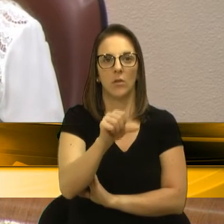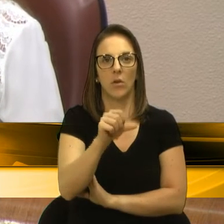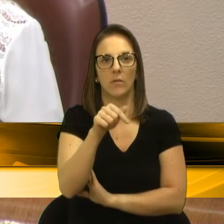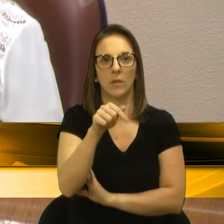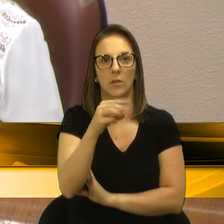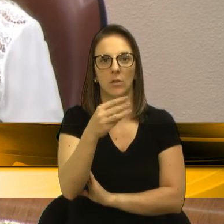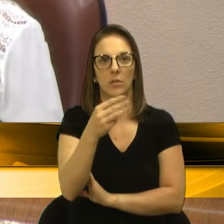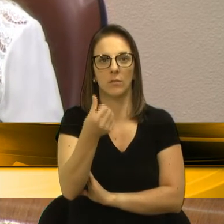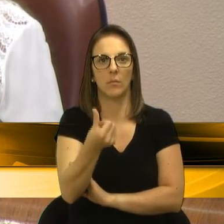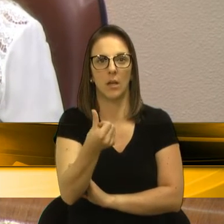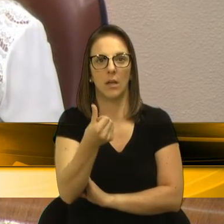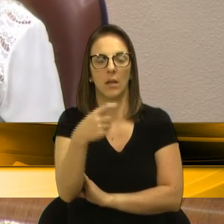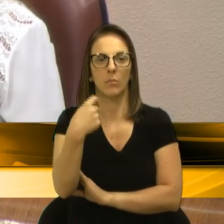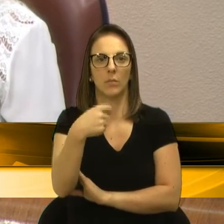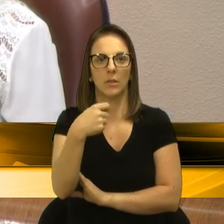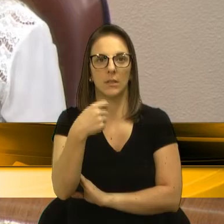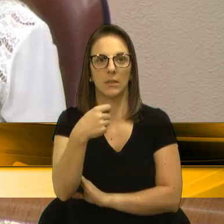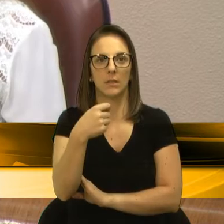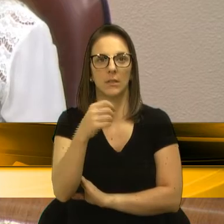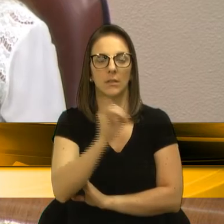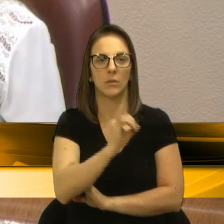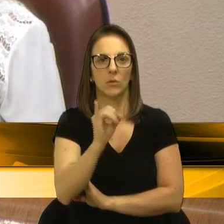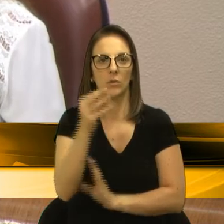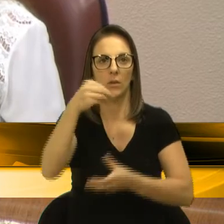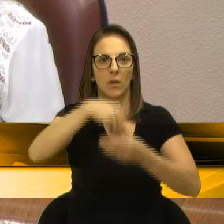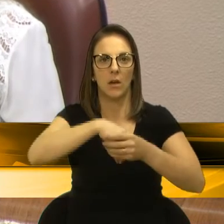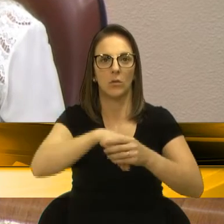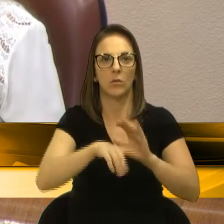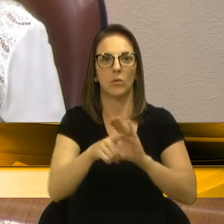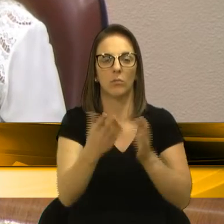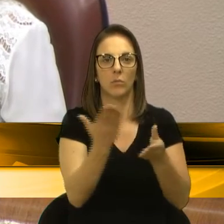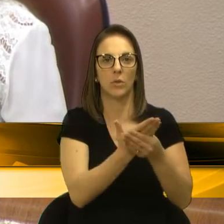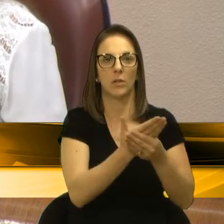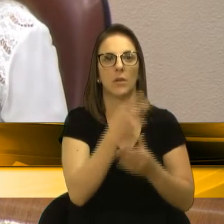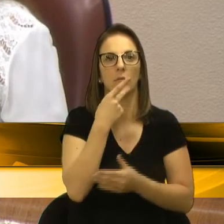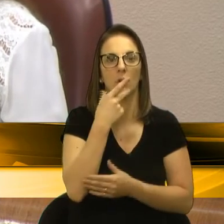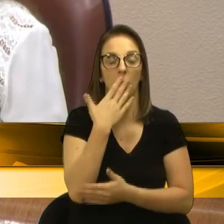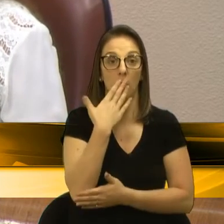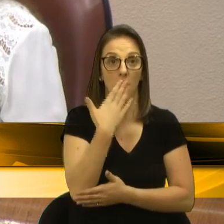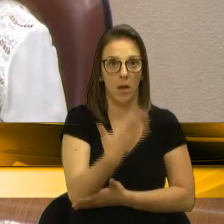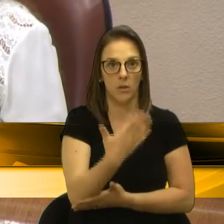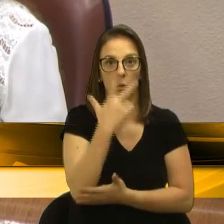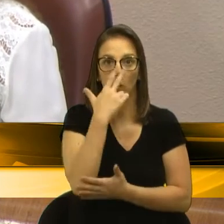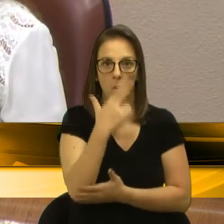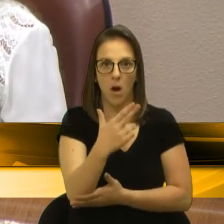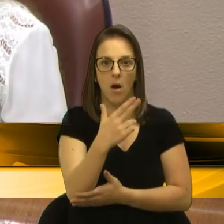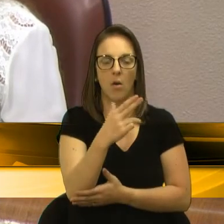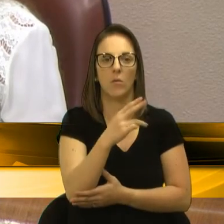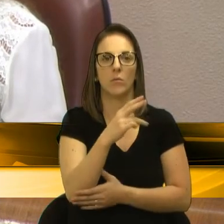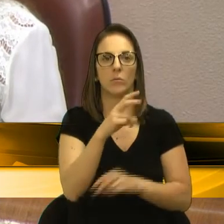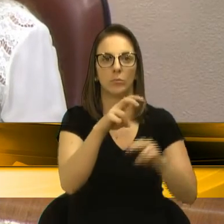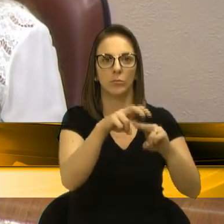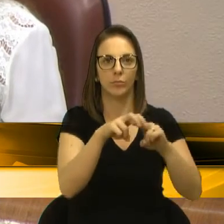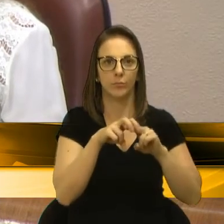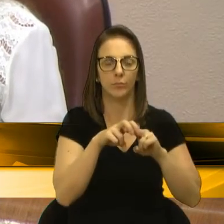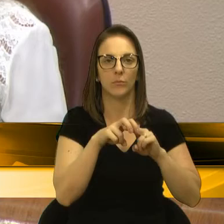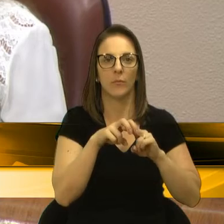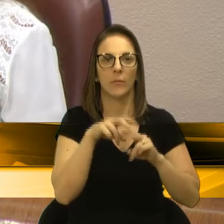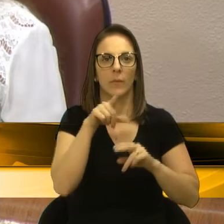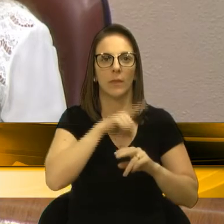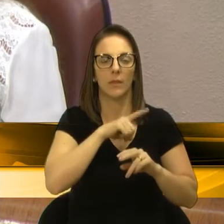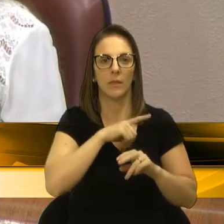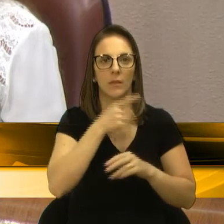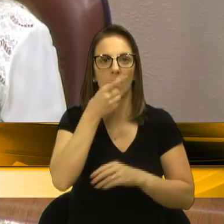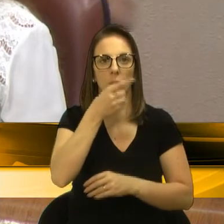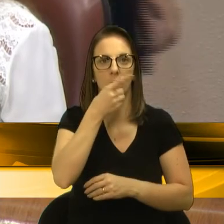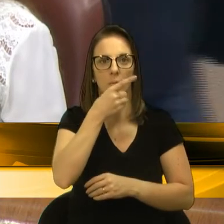19736/2018 e necessários à instrução deste processo. 2. Requeiro, pelas mesmas razões, o oportuno depoimento pessoal do procurador